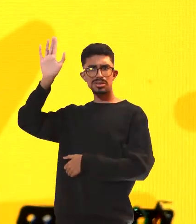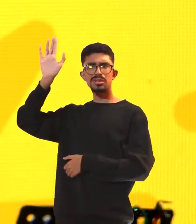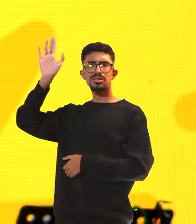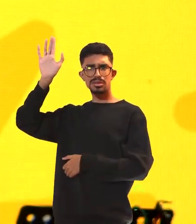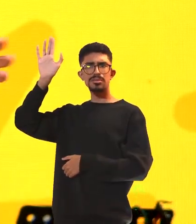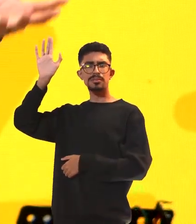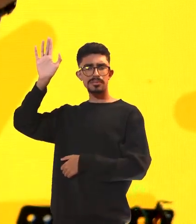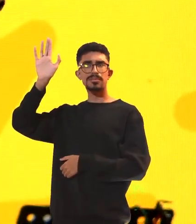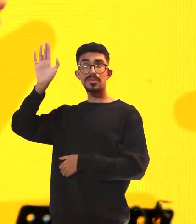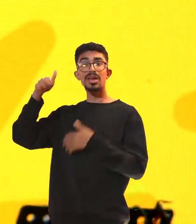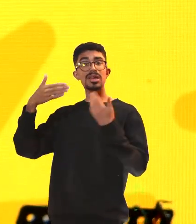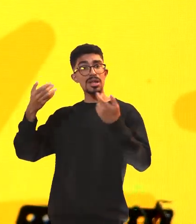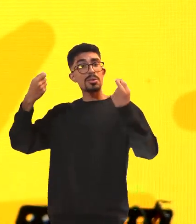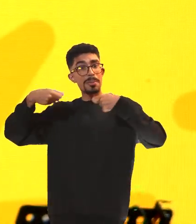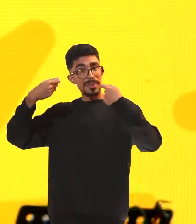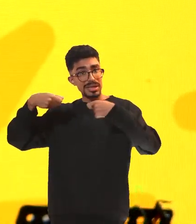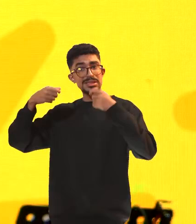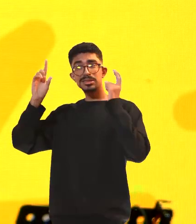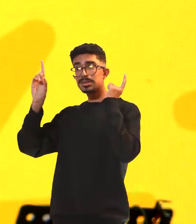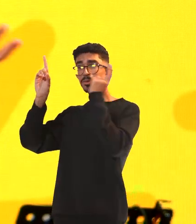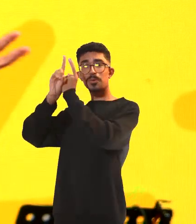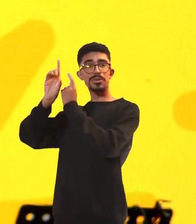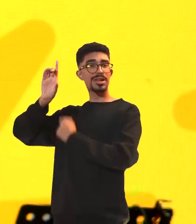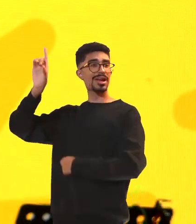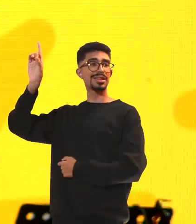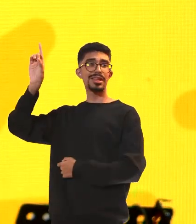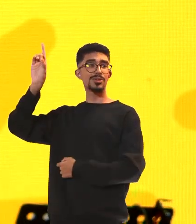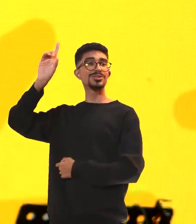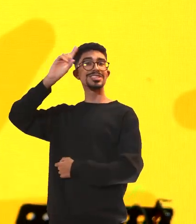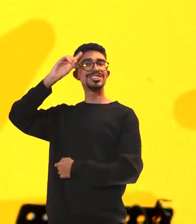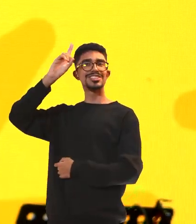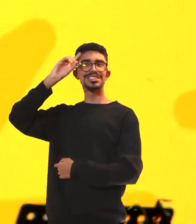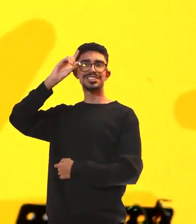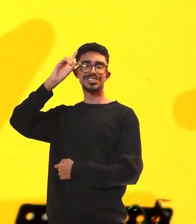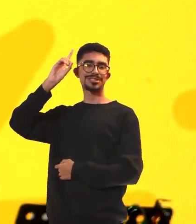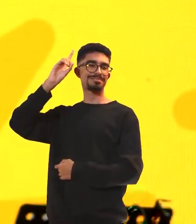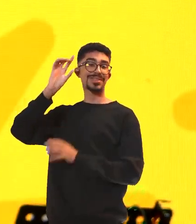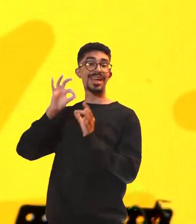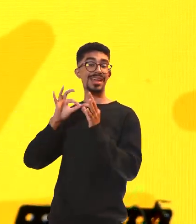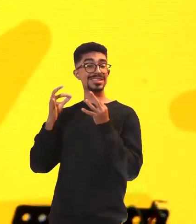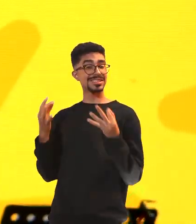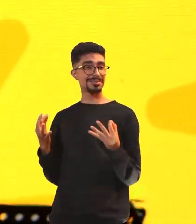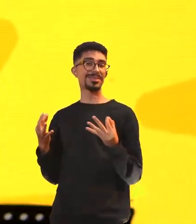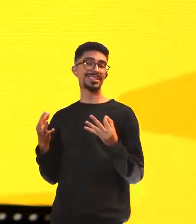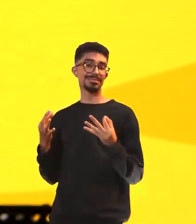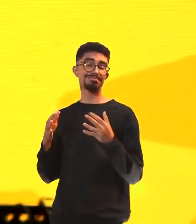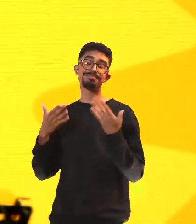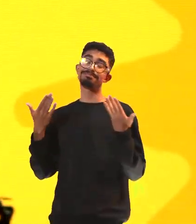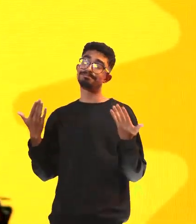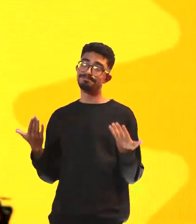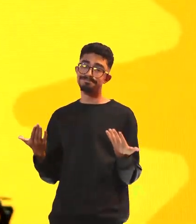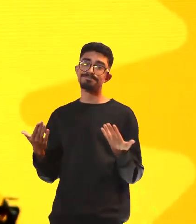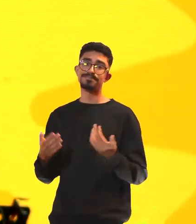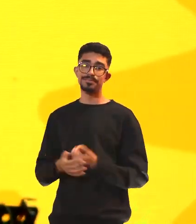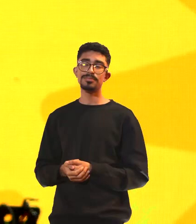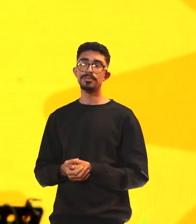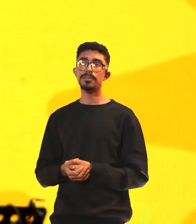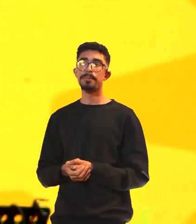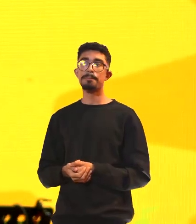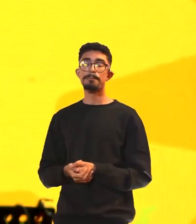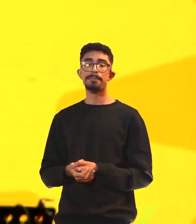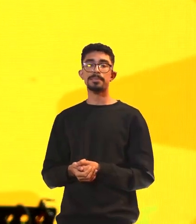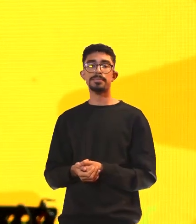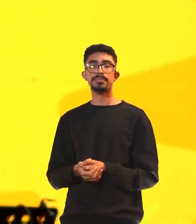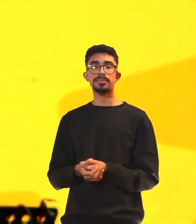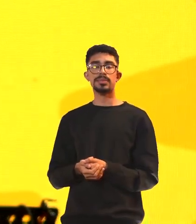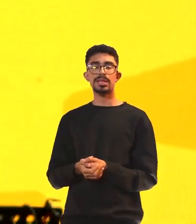dia. Simples assim, né? E a gente às vezes vacila. Mas além disso, outra lição que eu tiro desse texto, que a